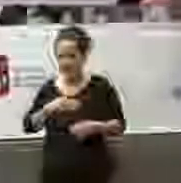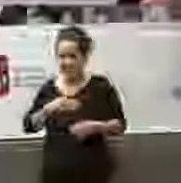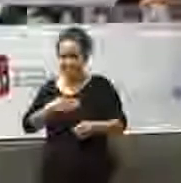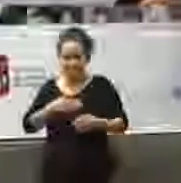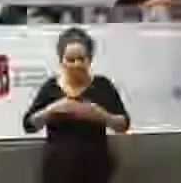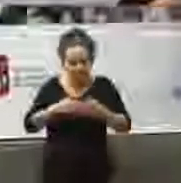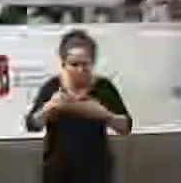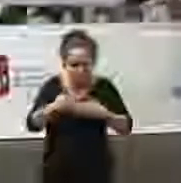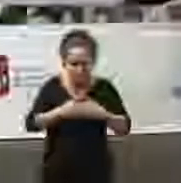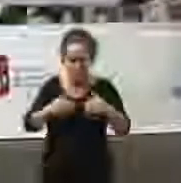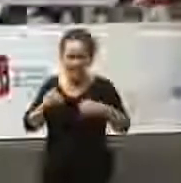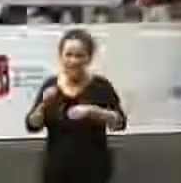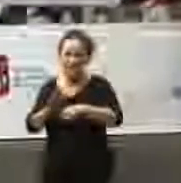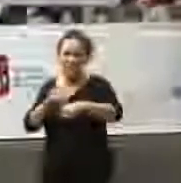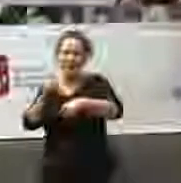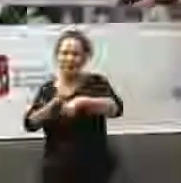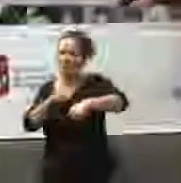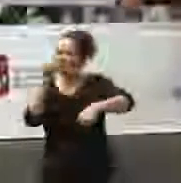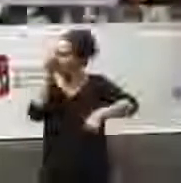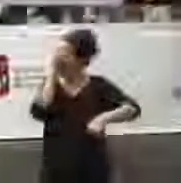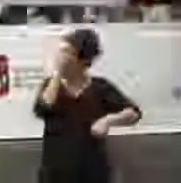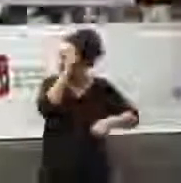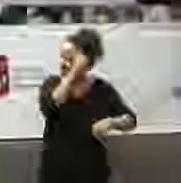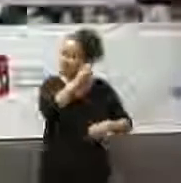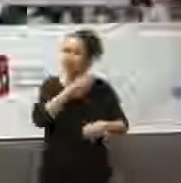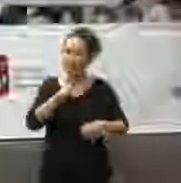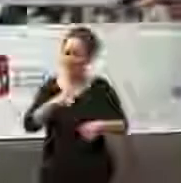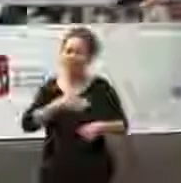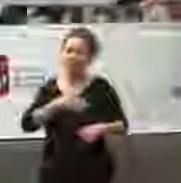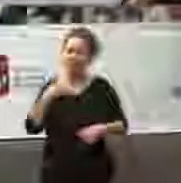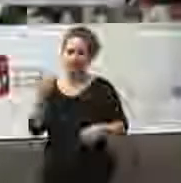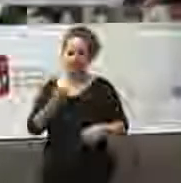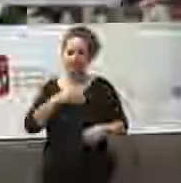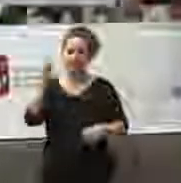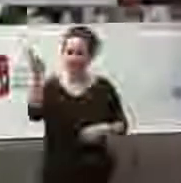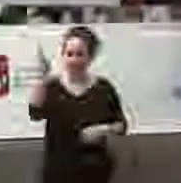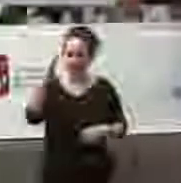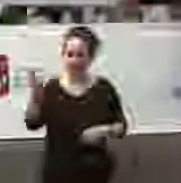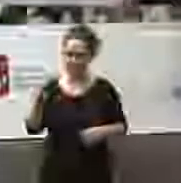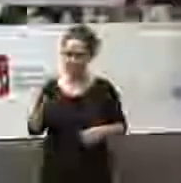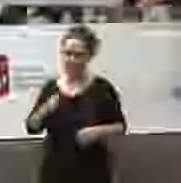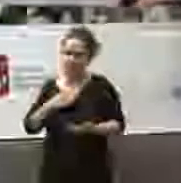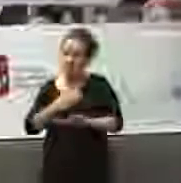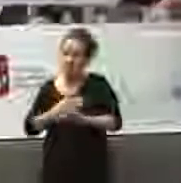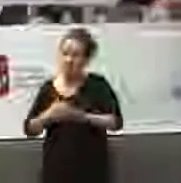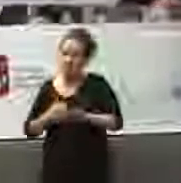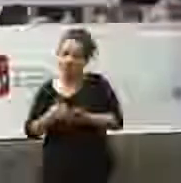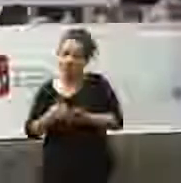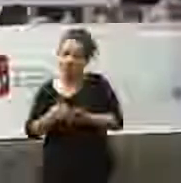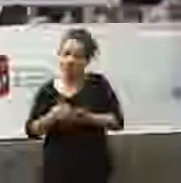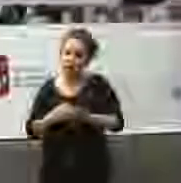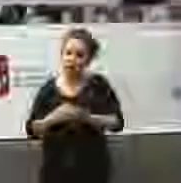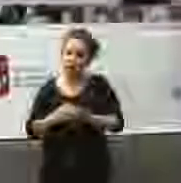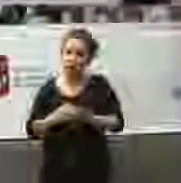que nós temos neste país eu vou iniciar essa breve exposição